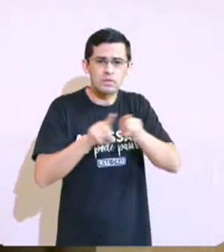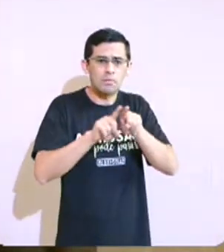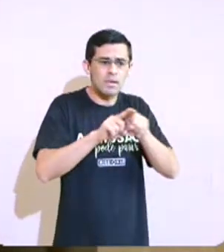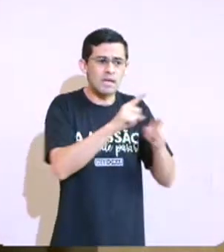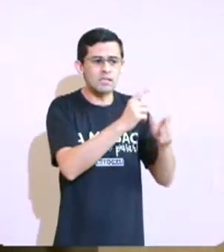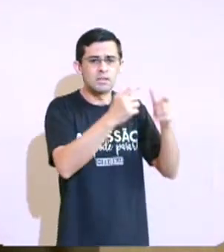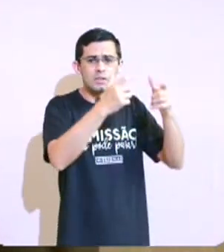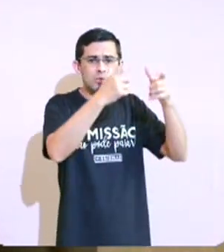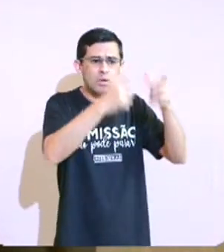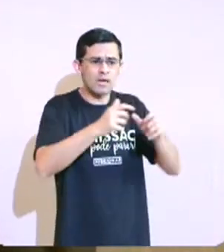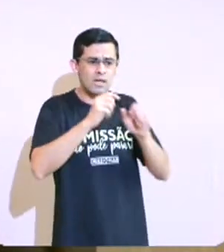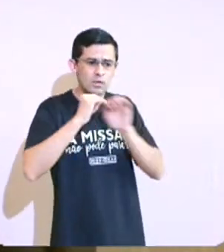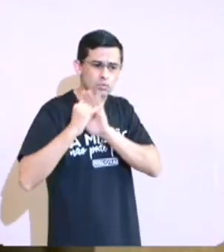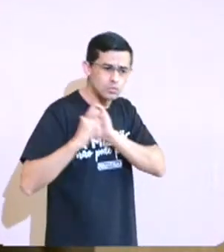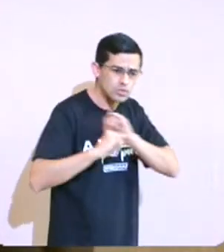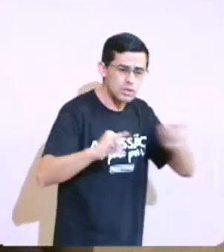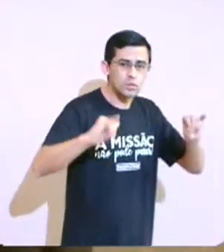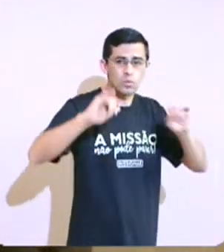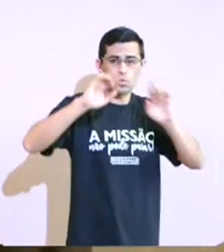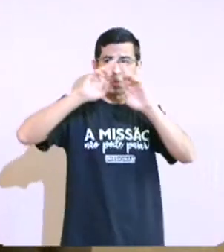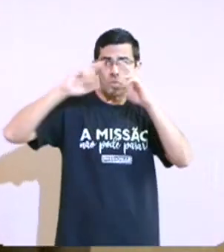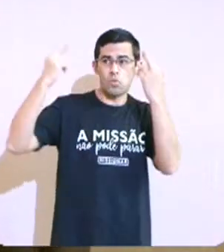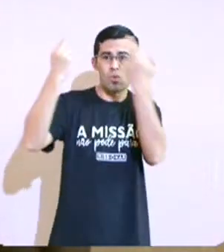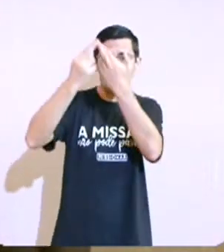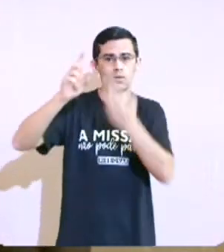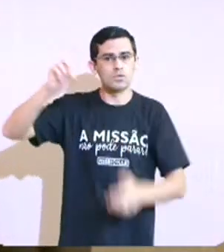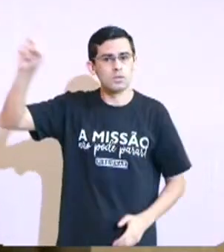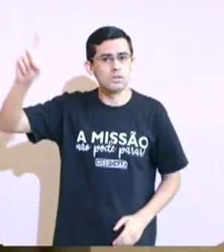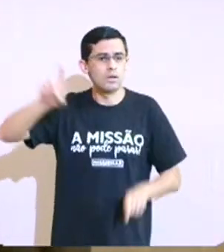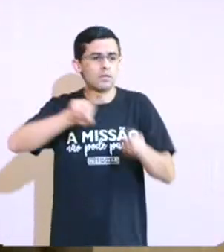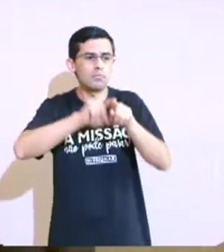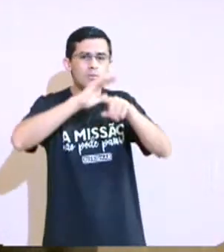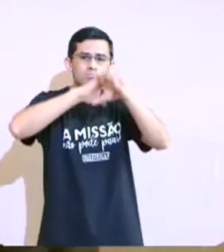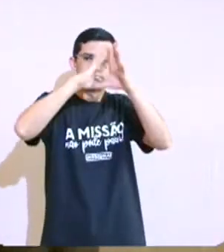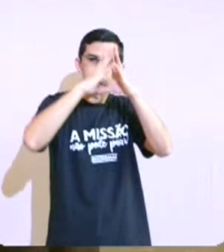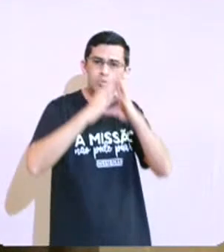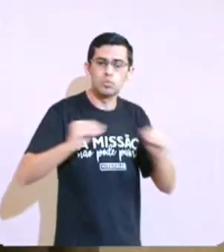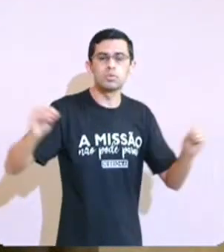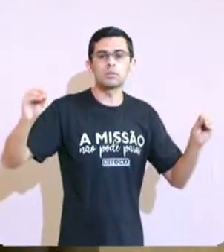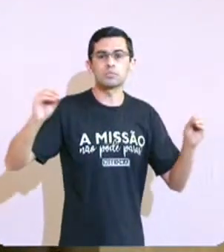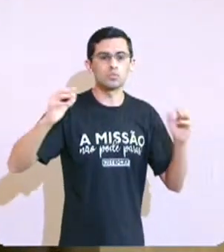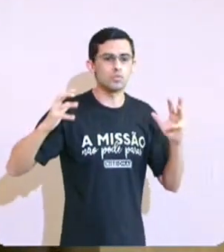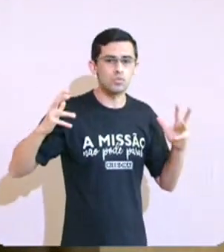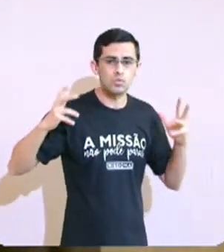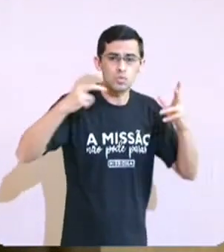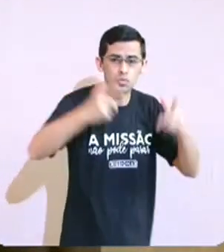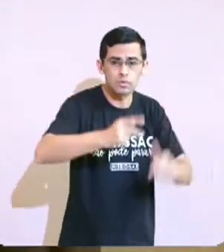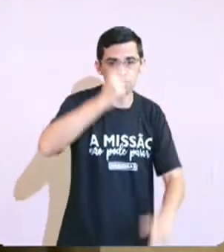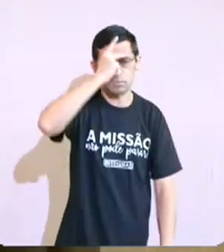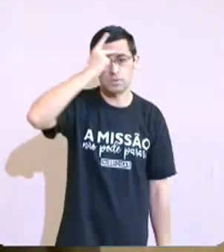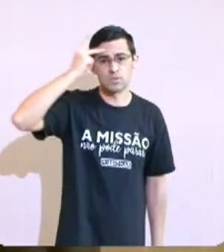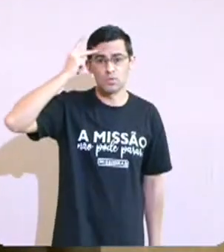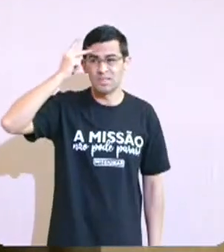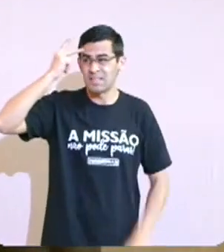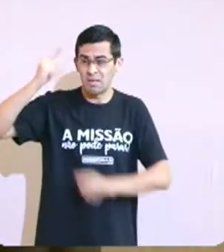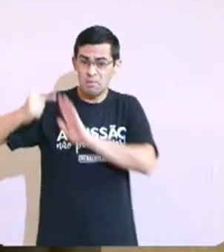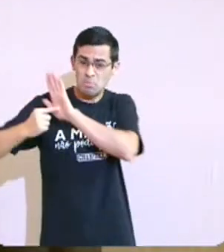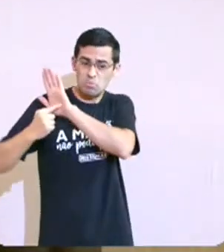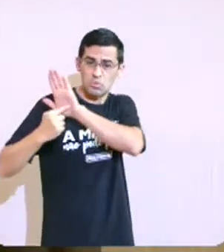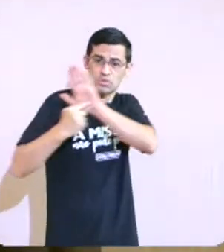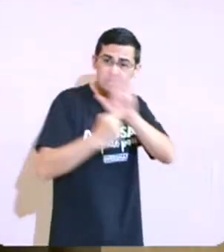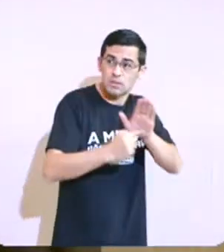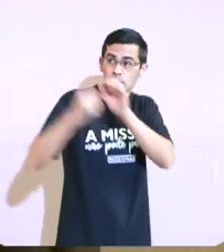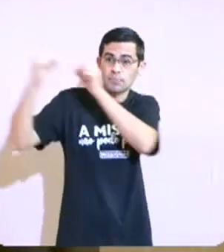o evangelho do reino, mas curando toda sorte de doenças e enfermidades. Essa é a manifestação do poder da